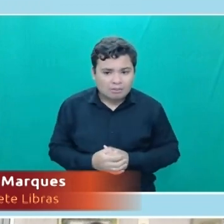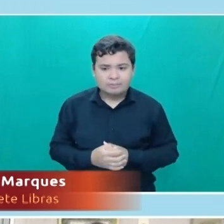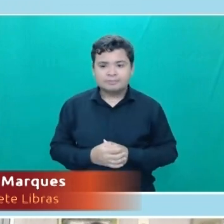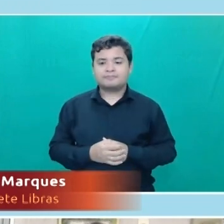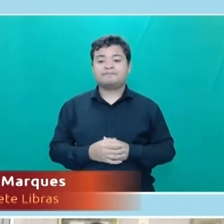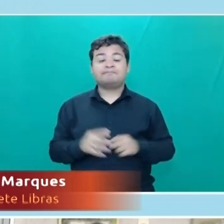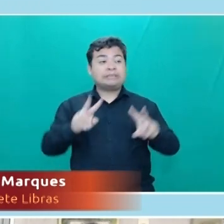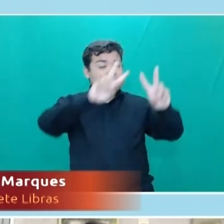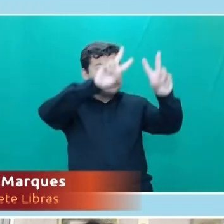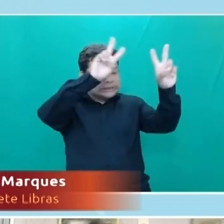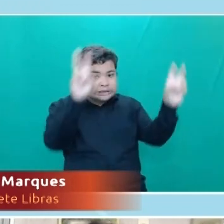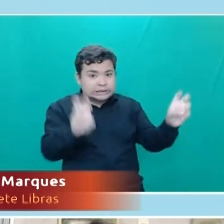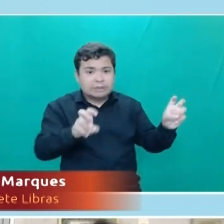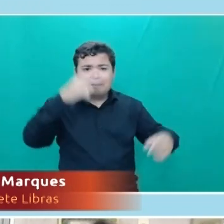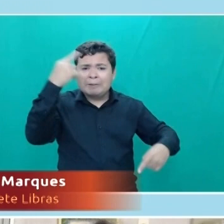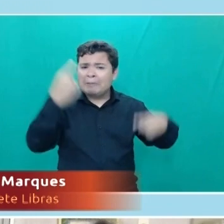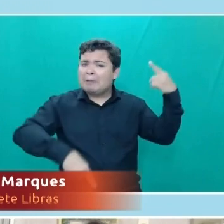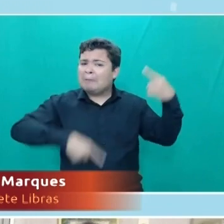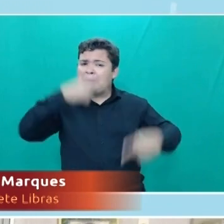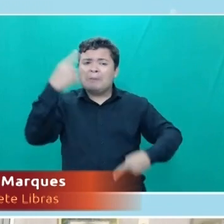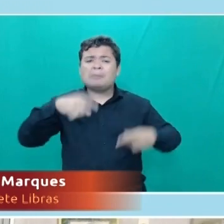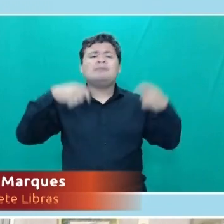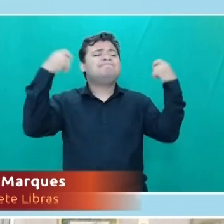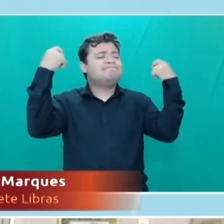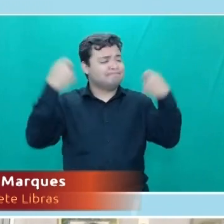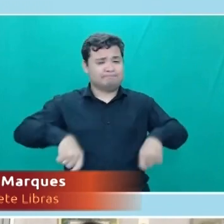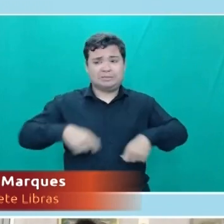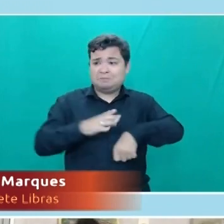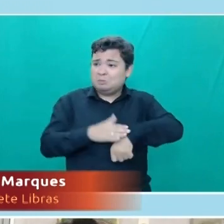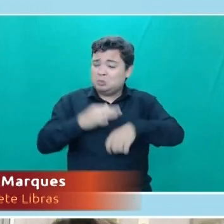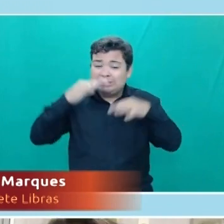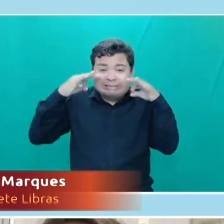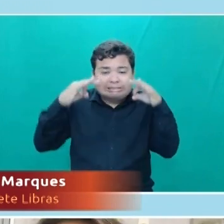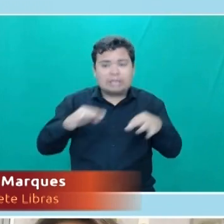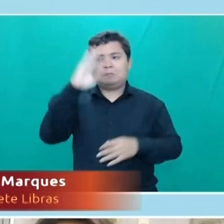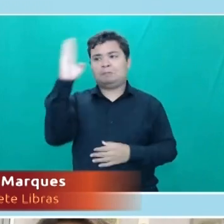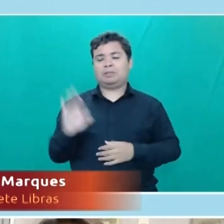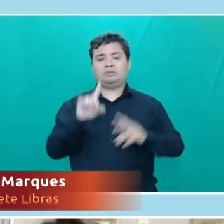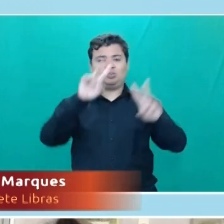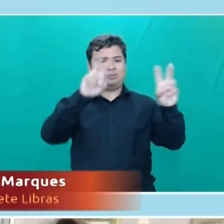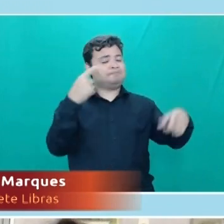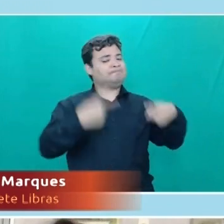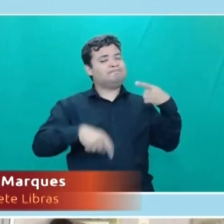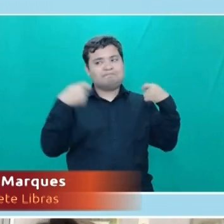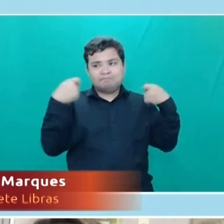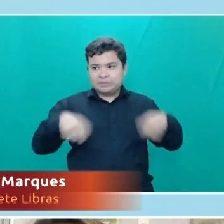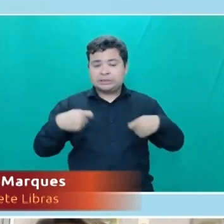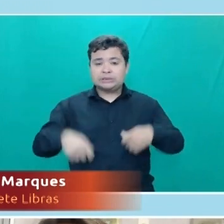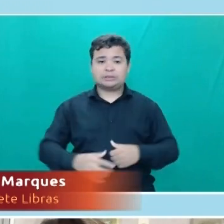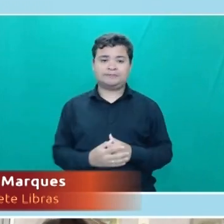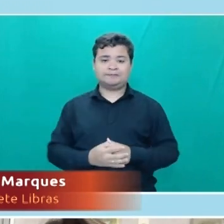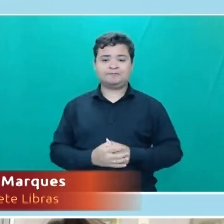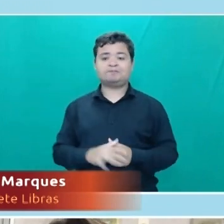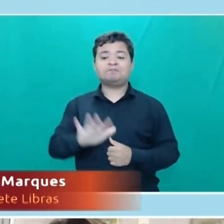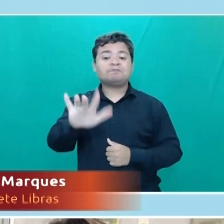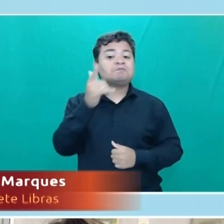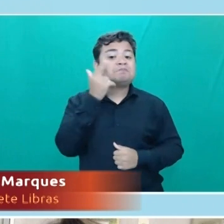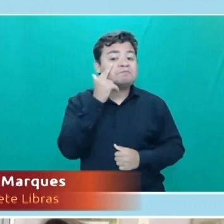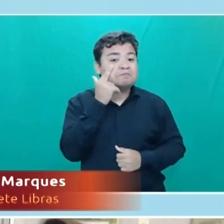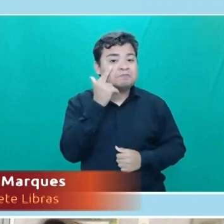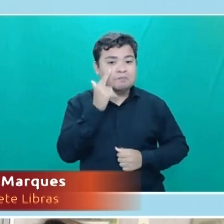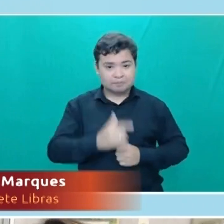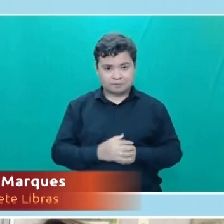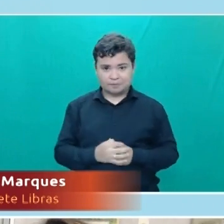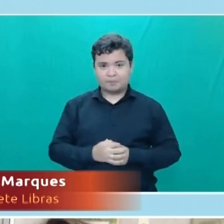importante ser discutido no momento no Brasil, né? Um assunto importantíssimo. Veja bem, a nossa